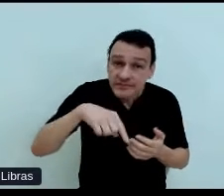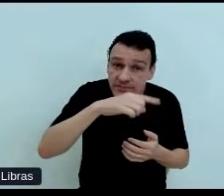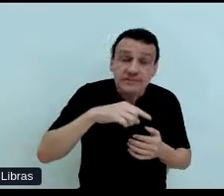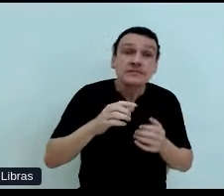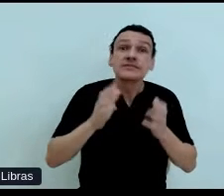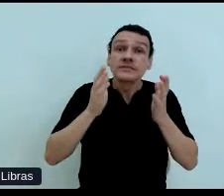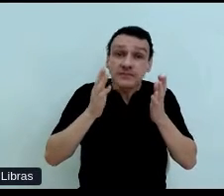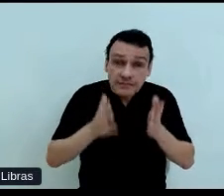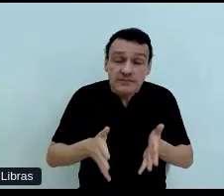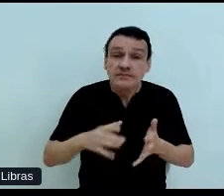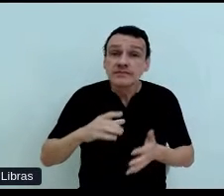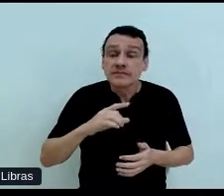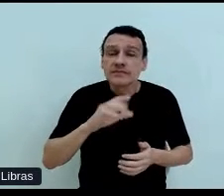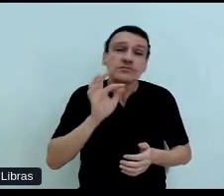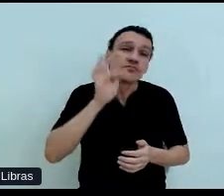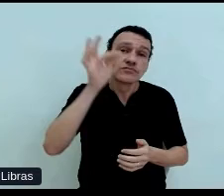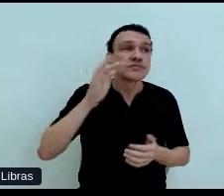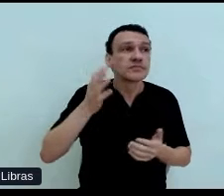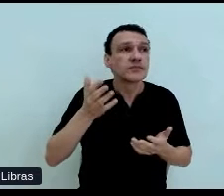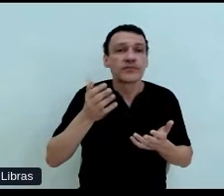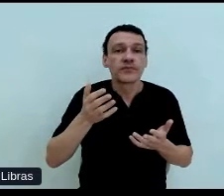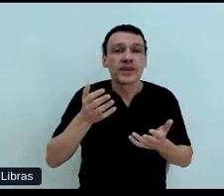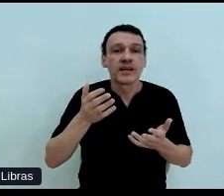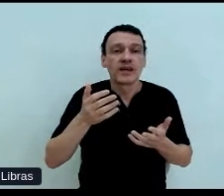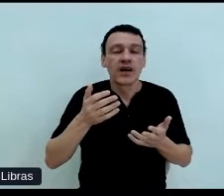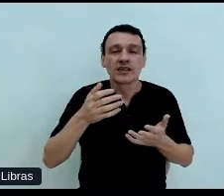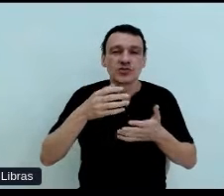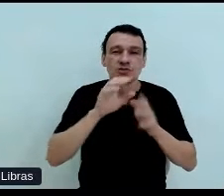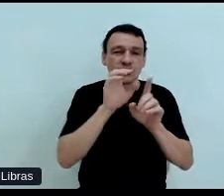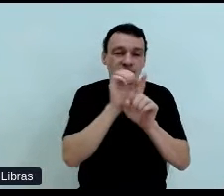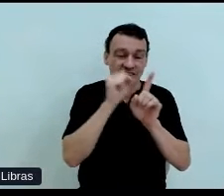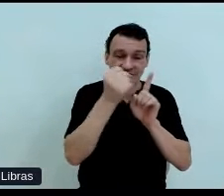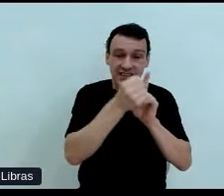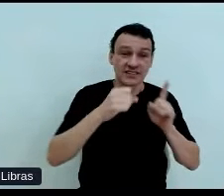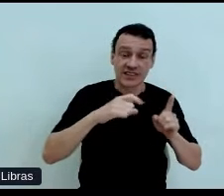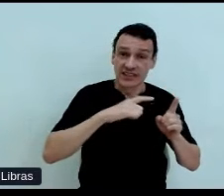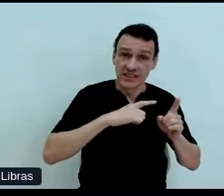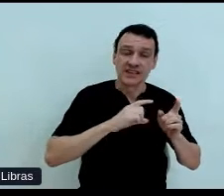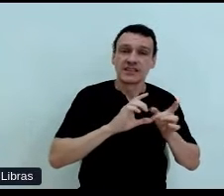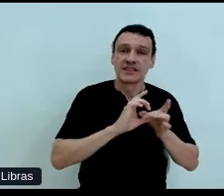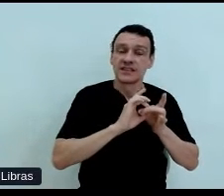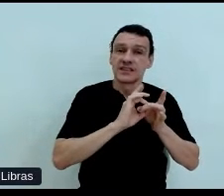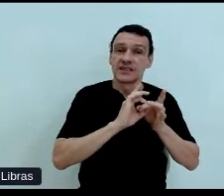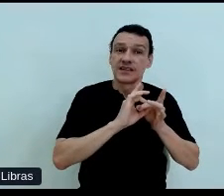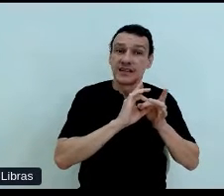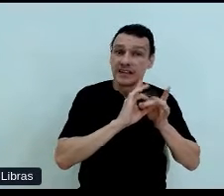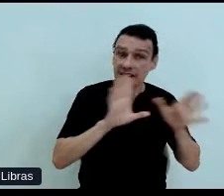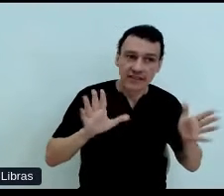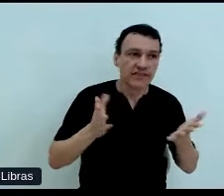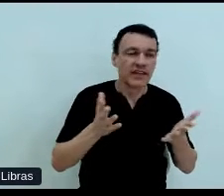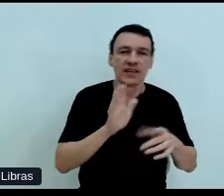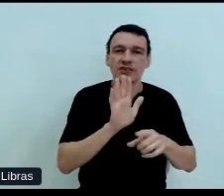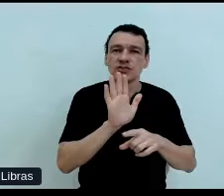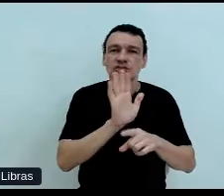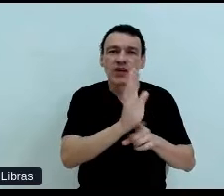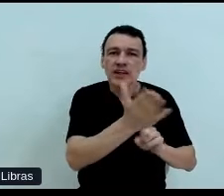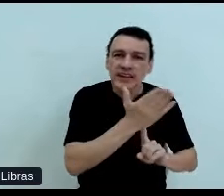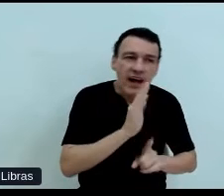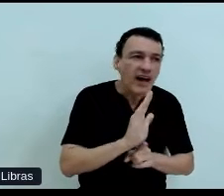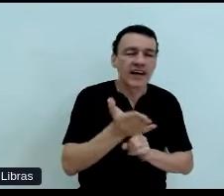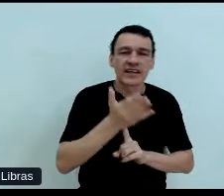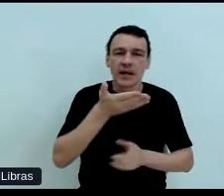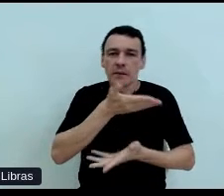tiver uma sociedade livre, né, totalmente justa e solidária, e são princípios que estão